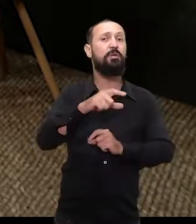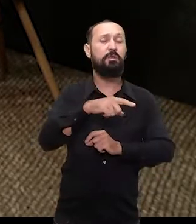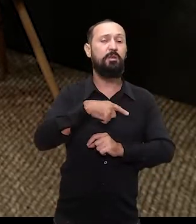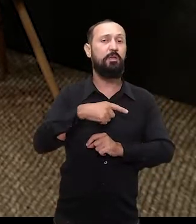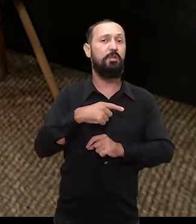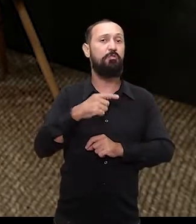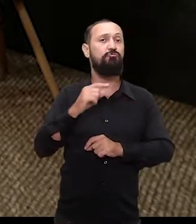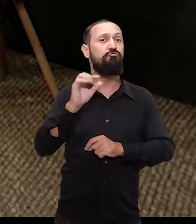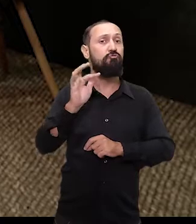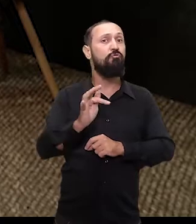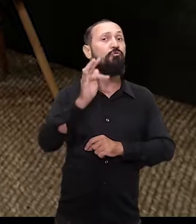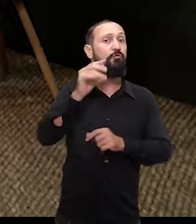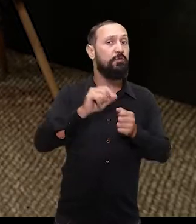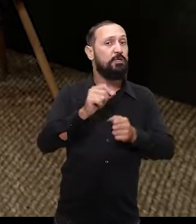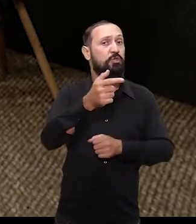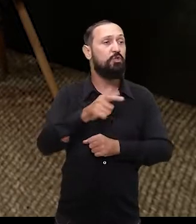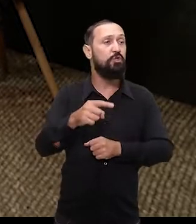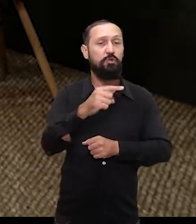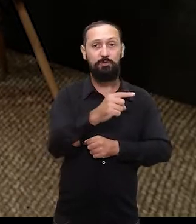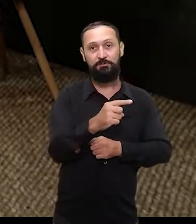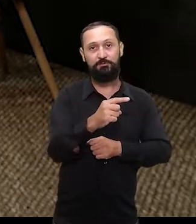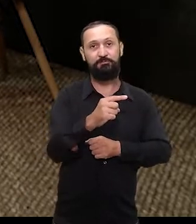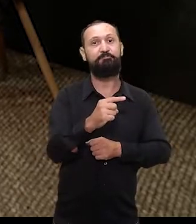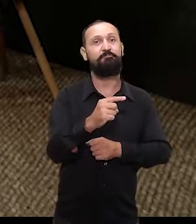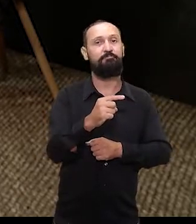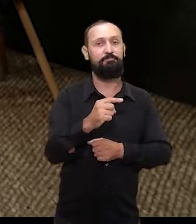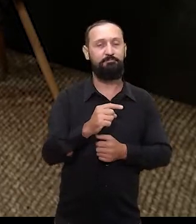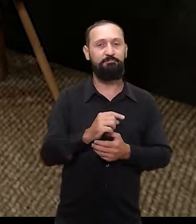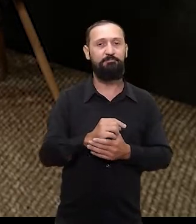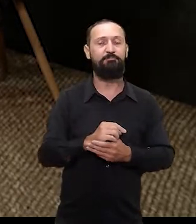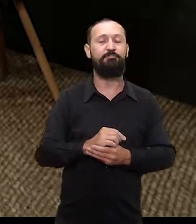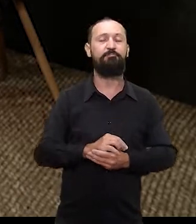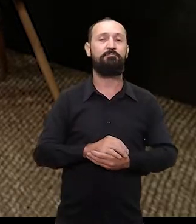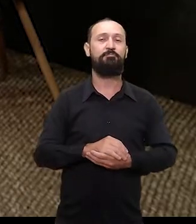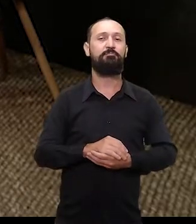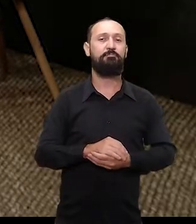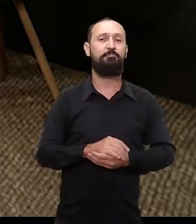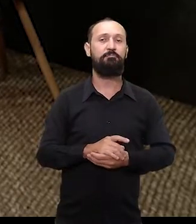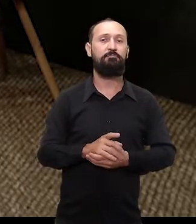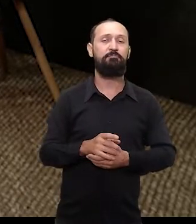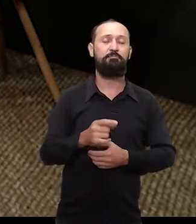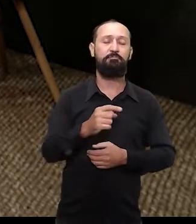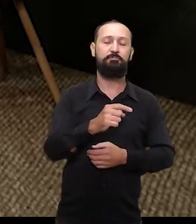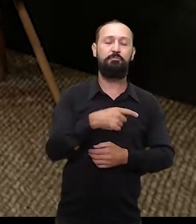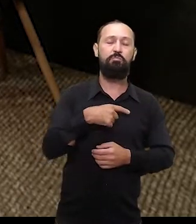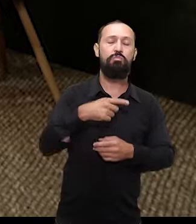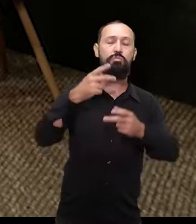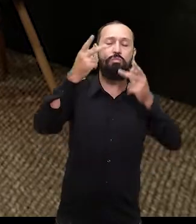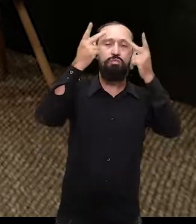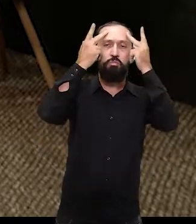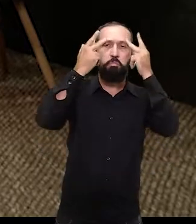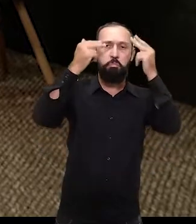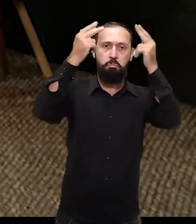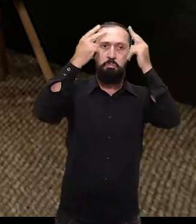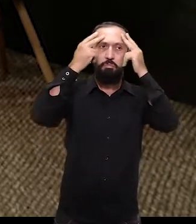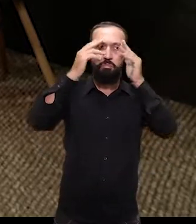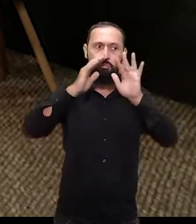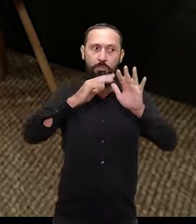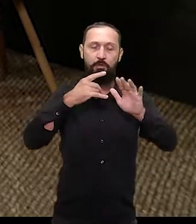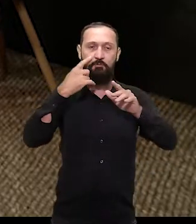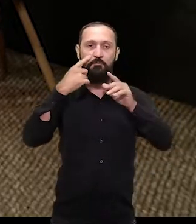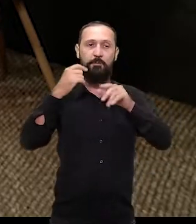em em novamente praticar e que elas são é ficando muito mais tranquilo não